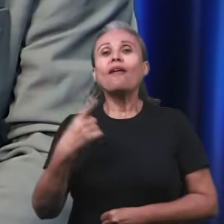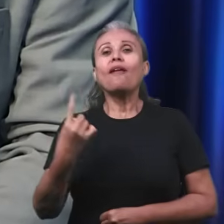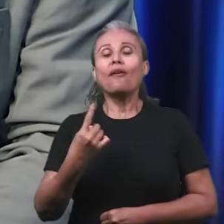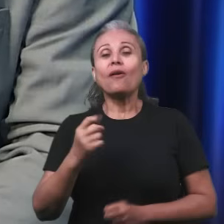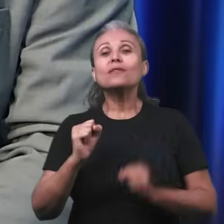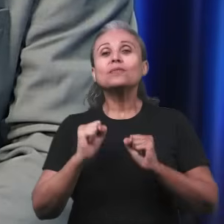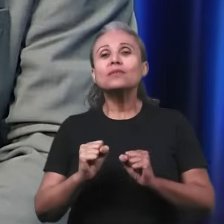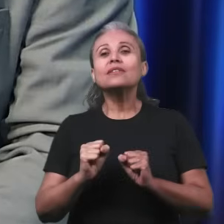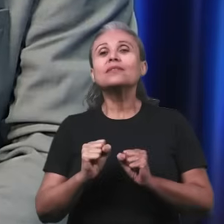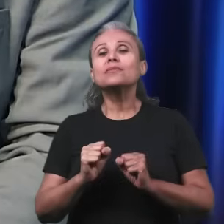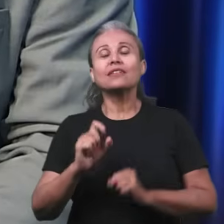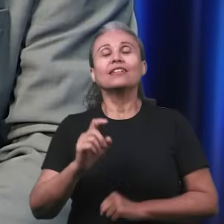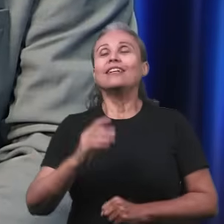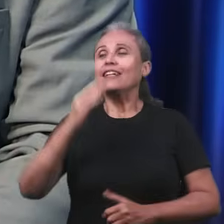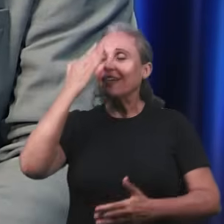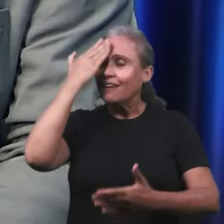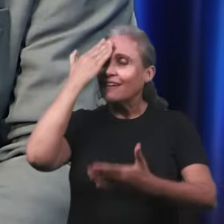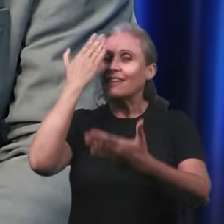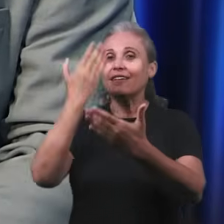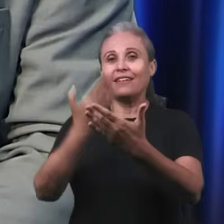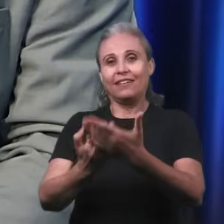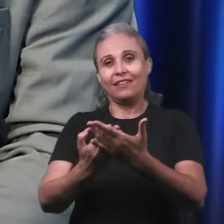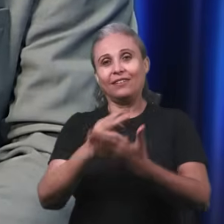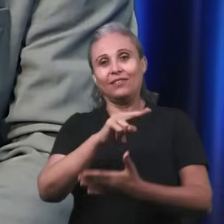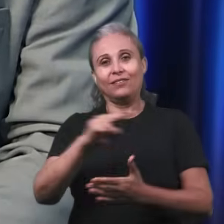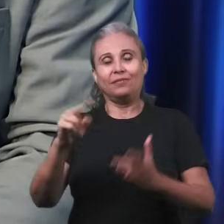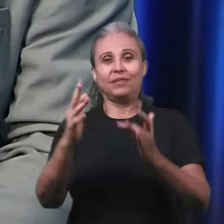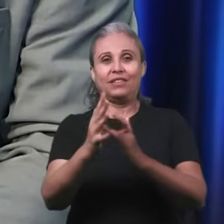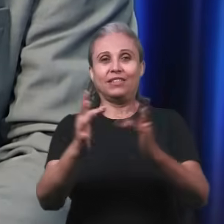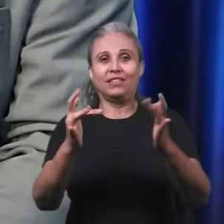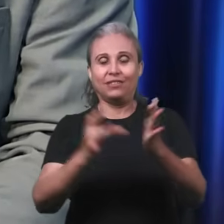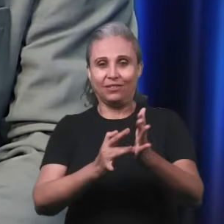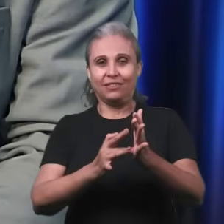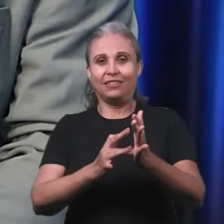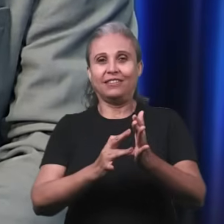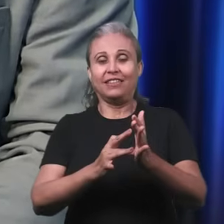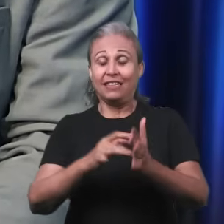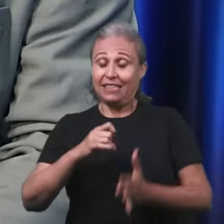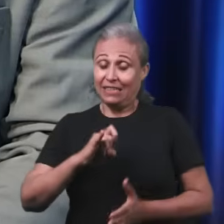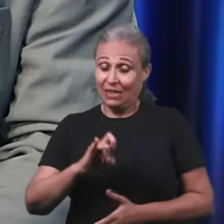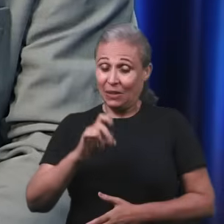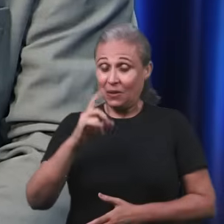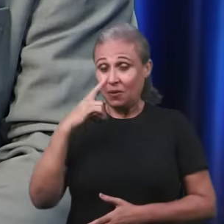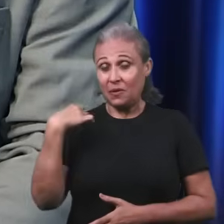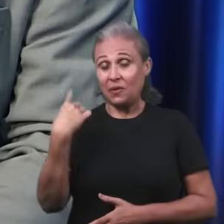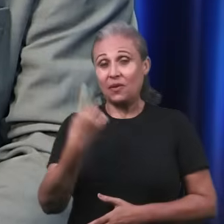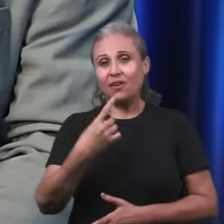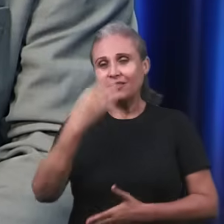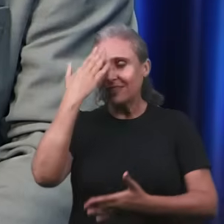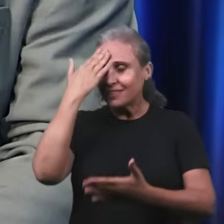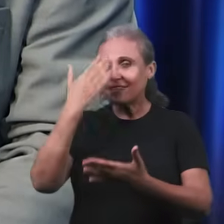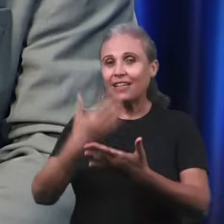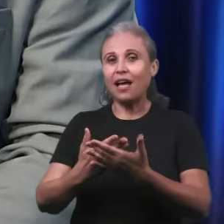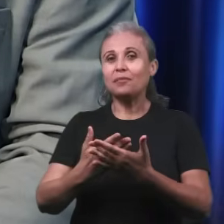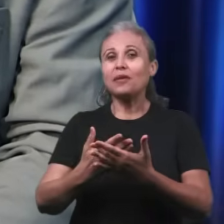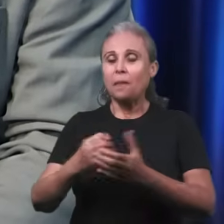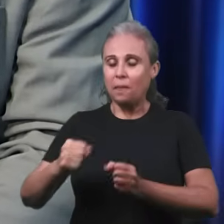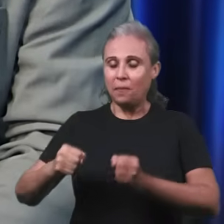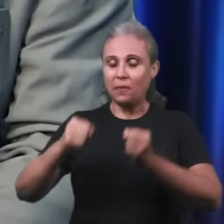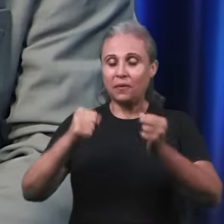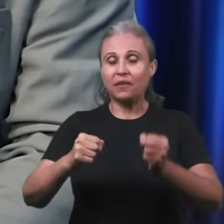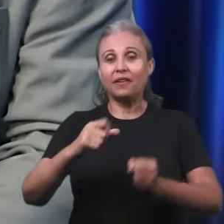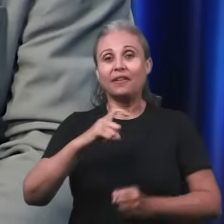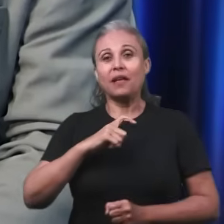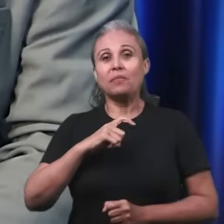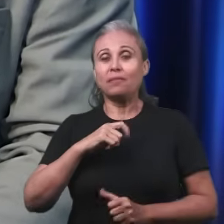Jesus, porque ele fez em nós e nós cremos que ele pode fazer em qualquer um que crer, né? Isso Nós, mesmo. na